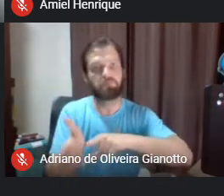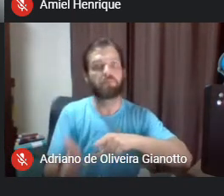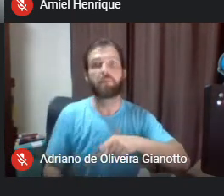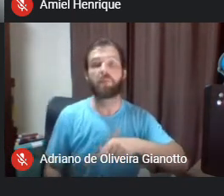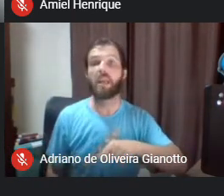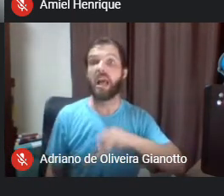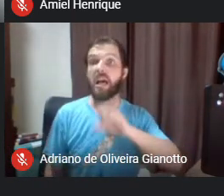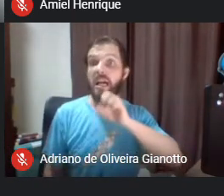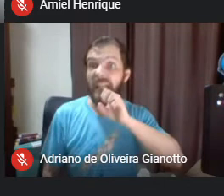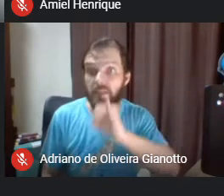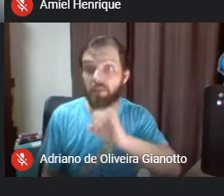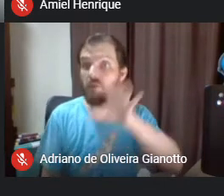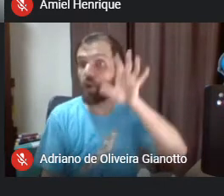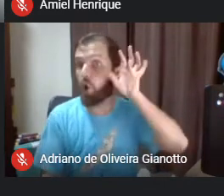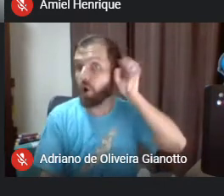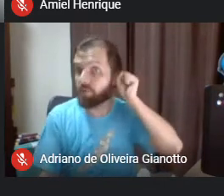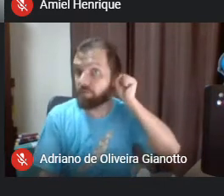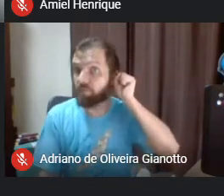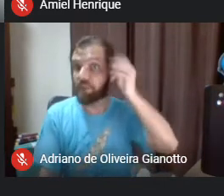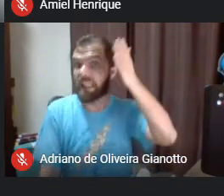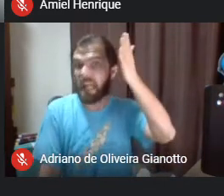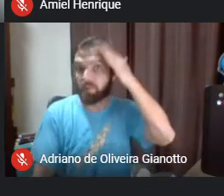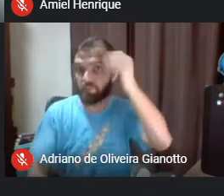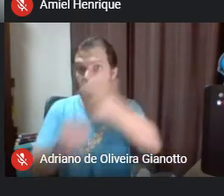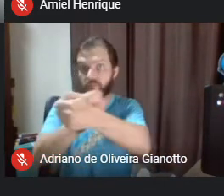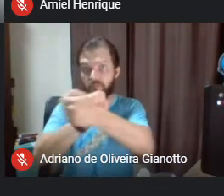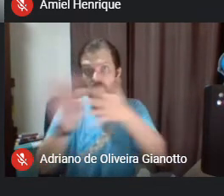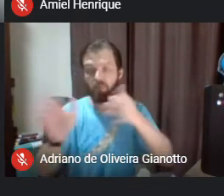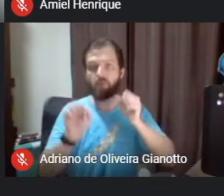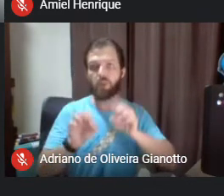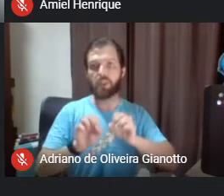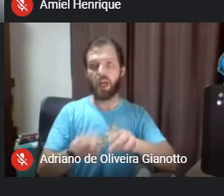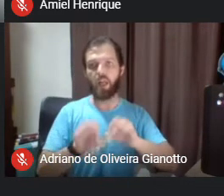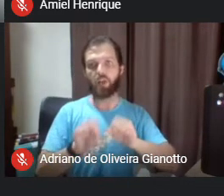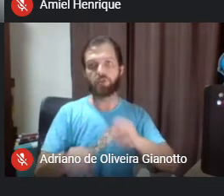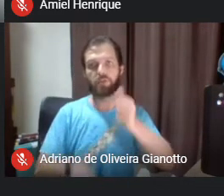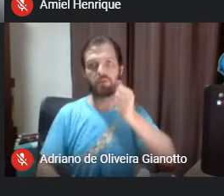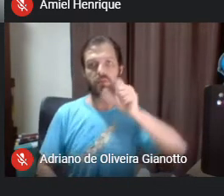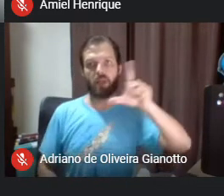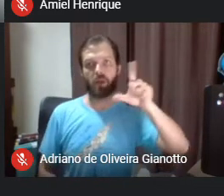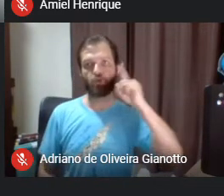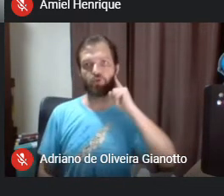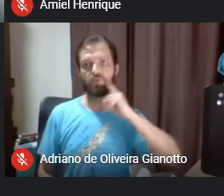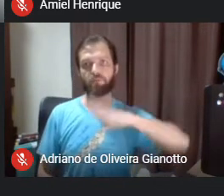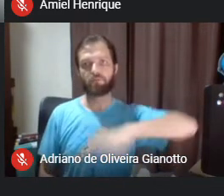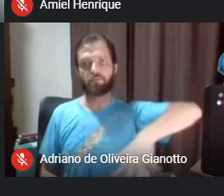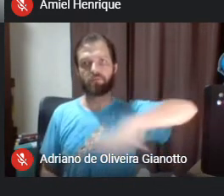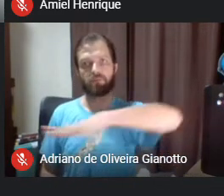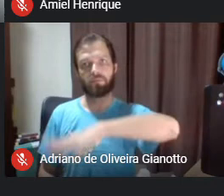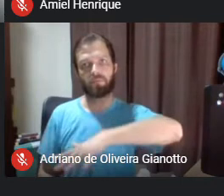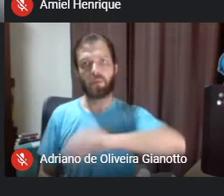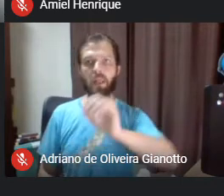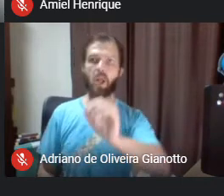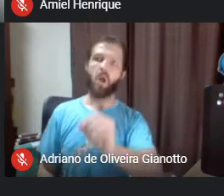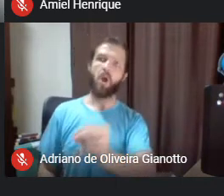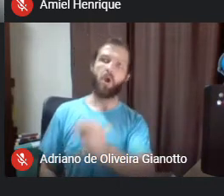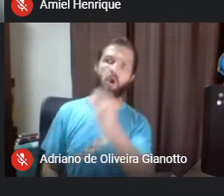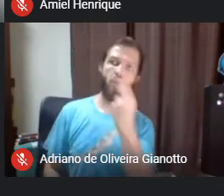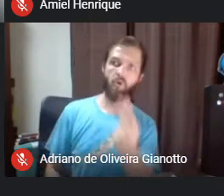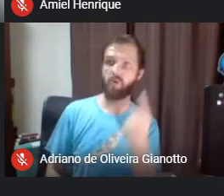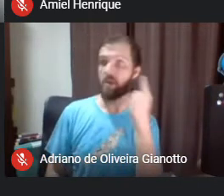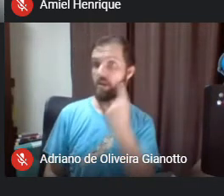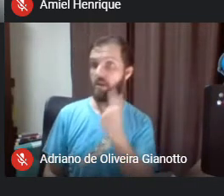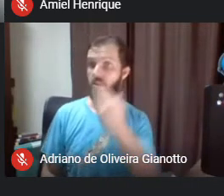Ela produz muitas pesquisas ali, né? Se tiver um ouvinte muito fluente, né, ele pode